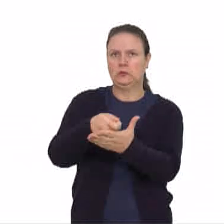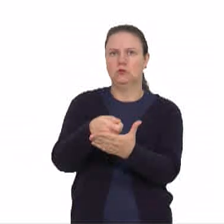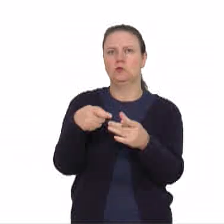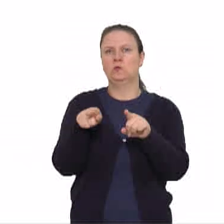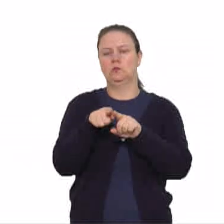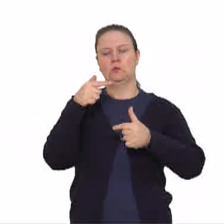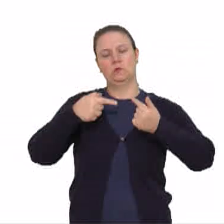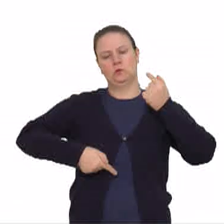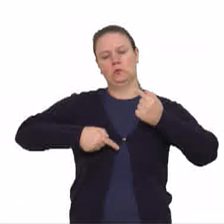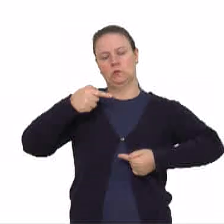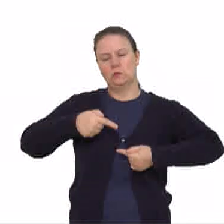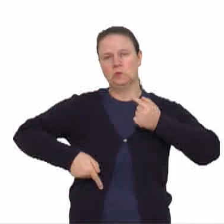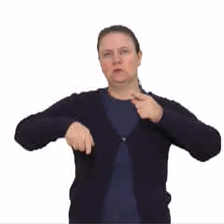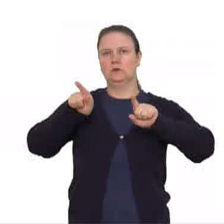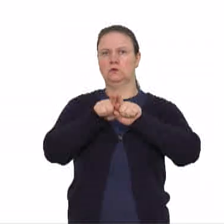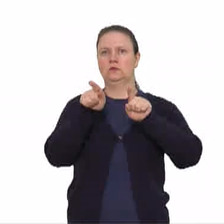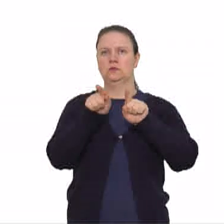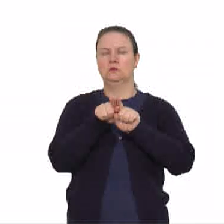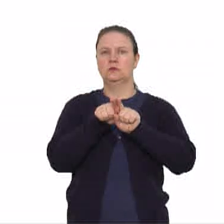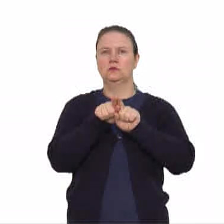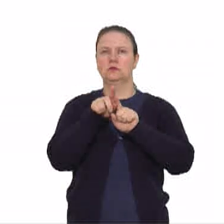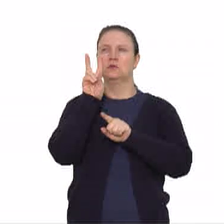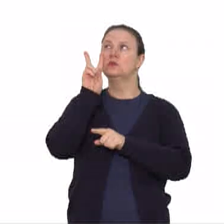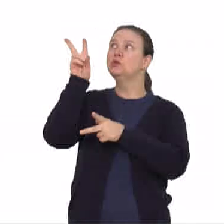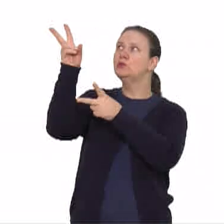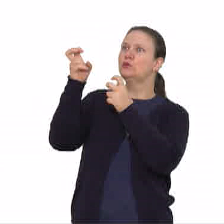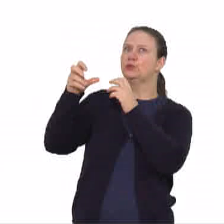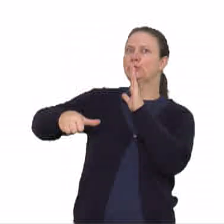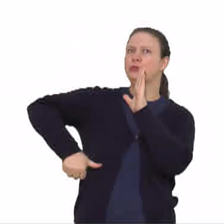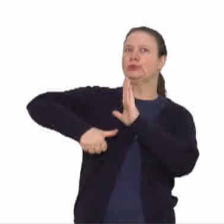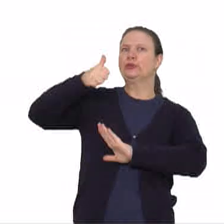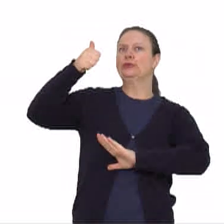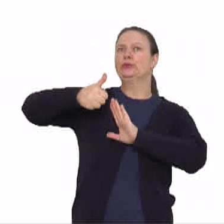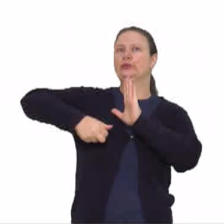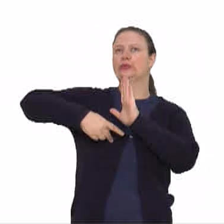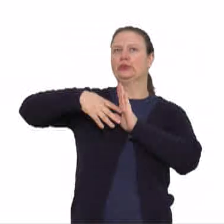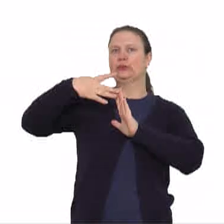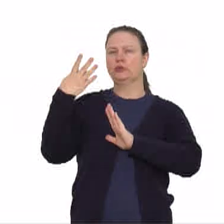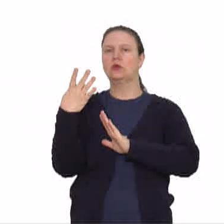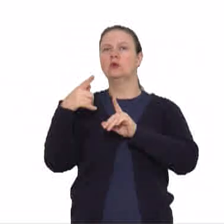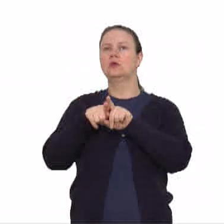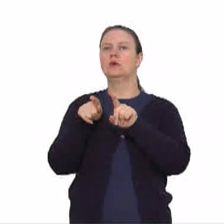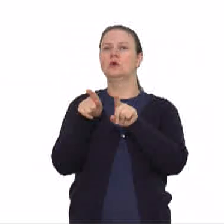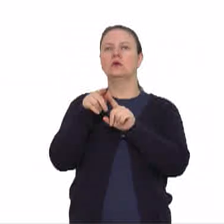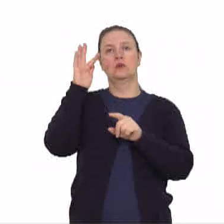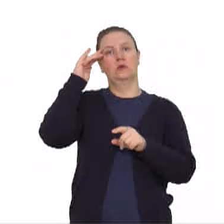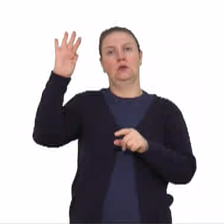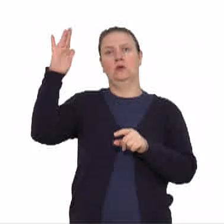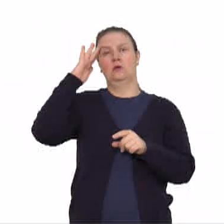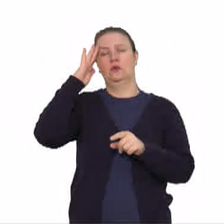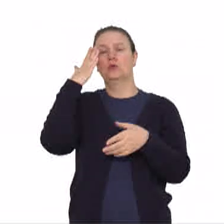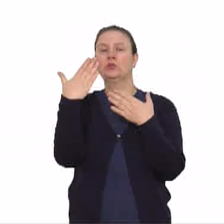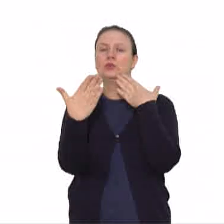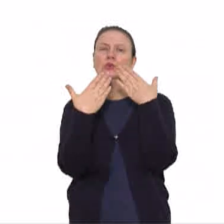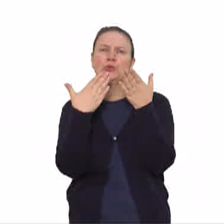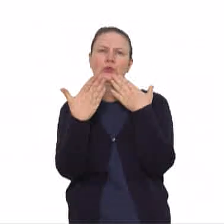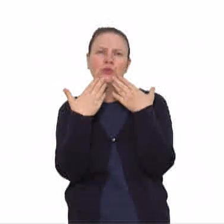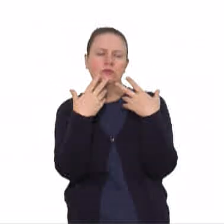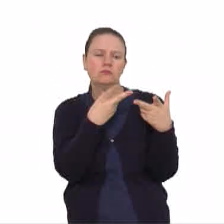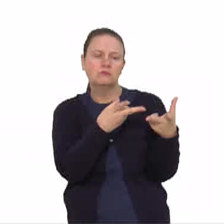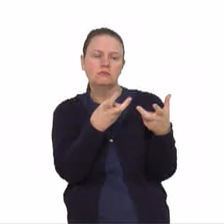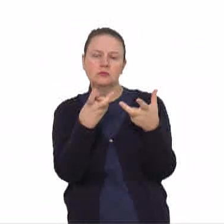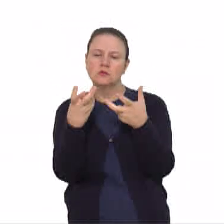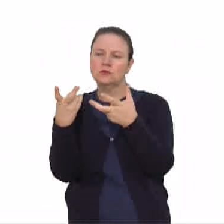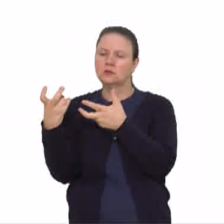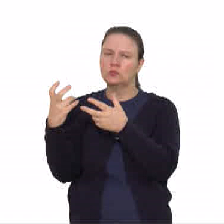com que Heráclito seja visto como um dos primeiros filósofos dialéticos, isto é, um filósofo que compreende o mundo pelos